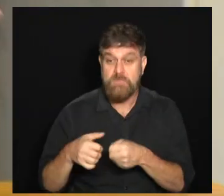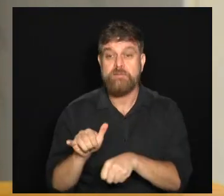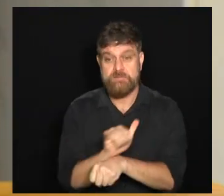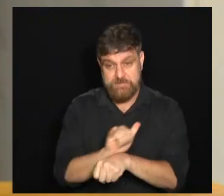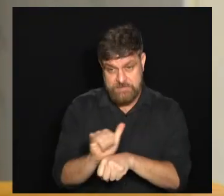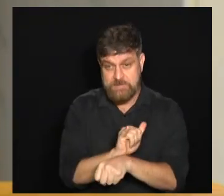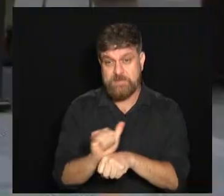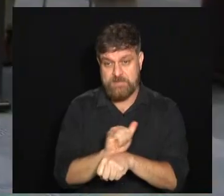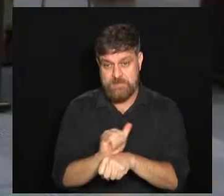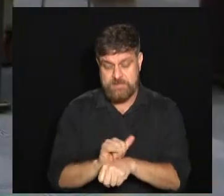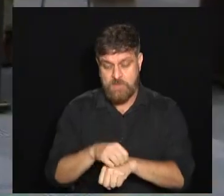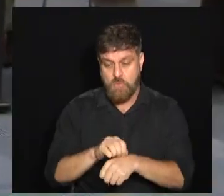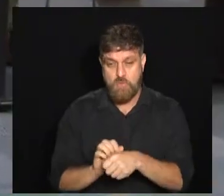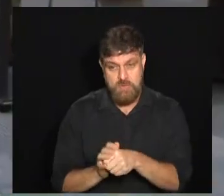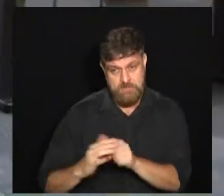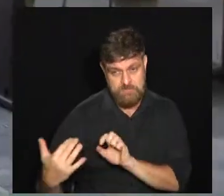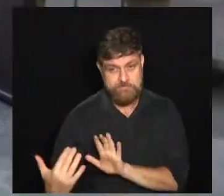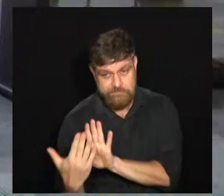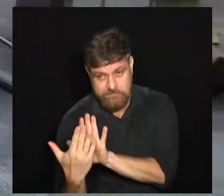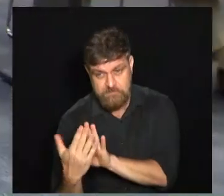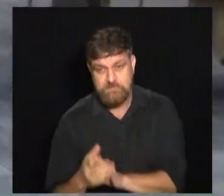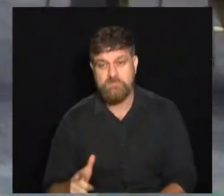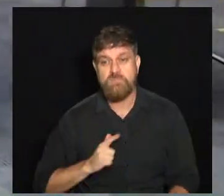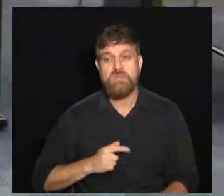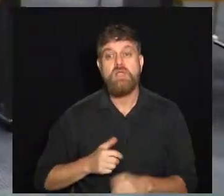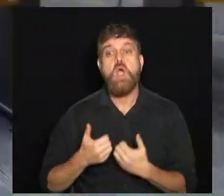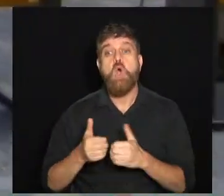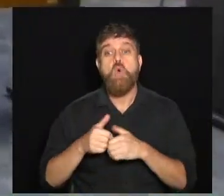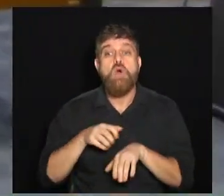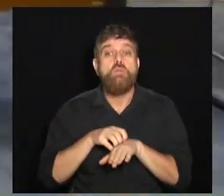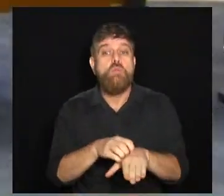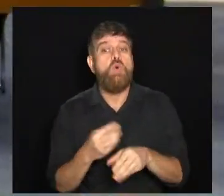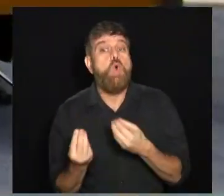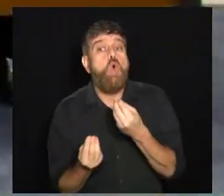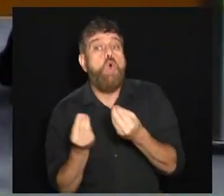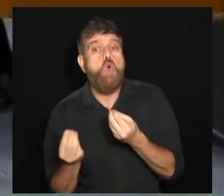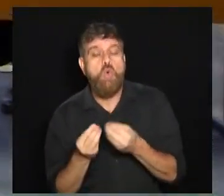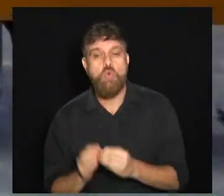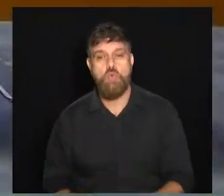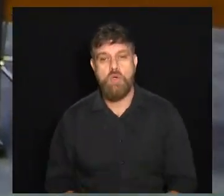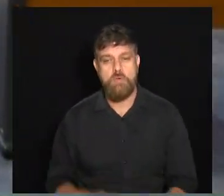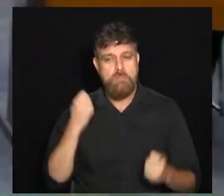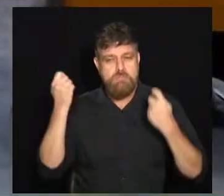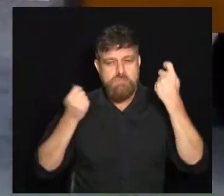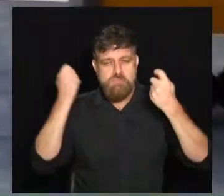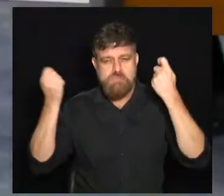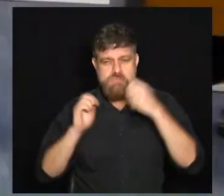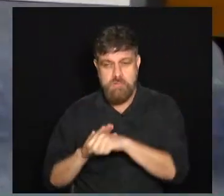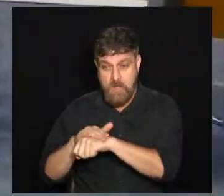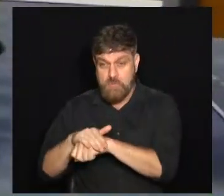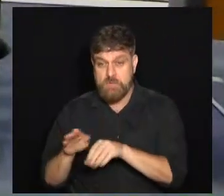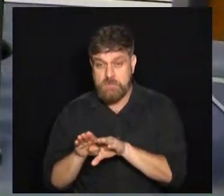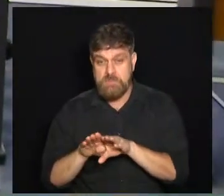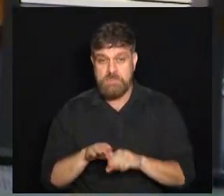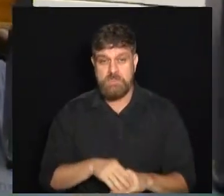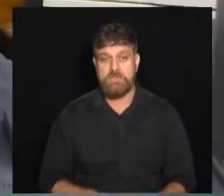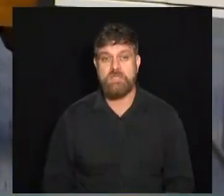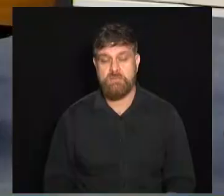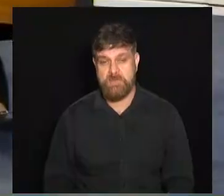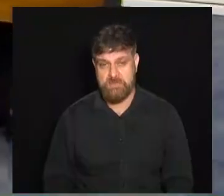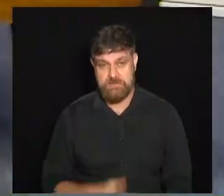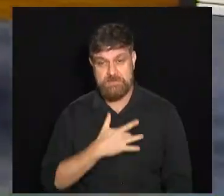combate do novo coronavírus em relação a transporte público, casas noturnas e shows, saúde e auxílio